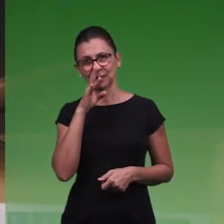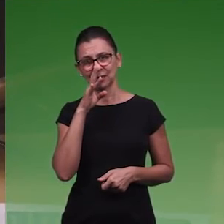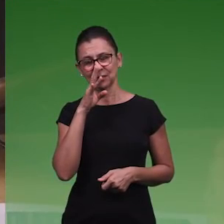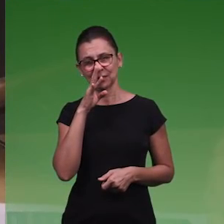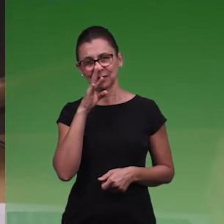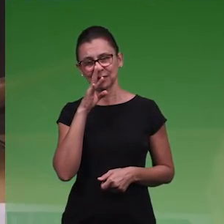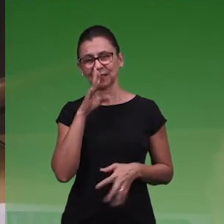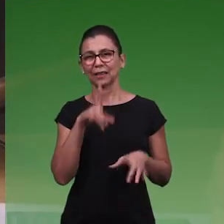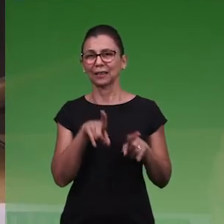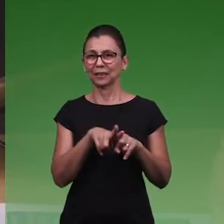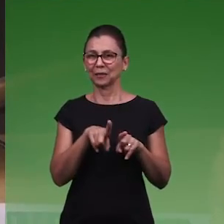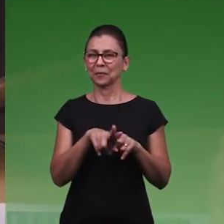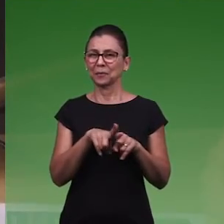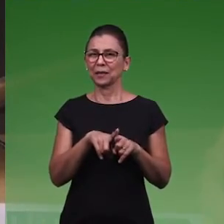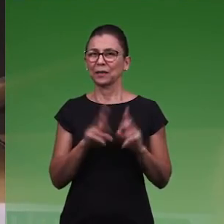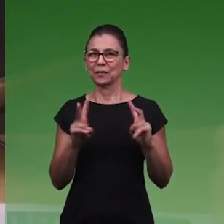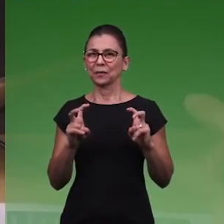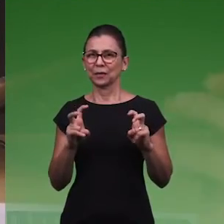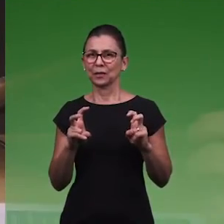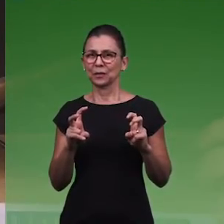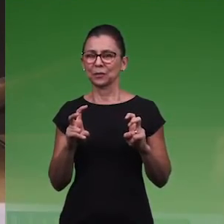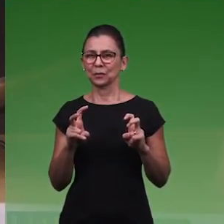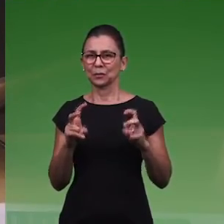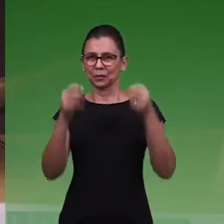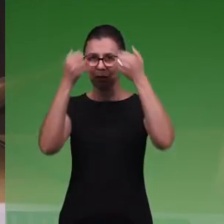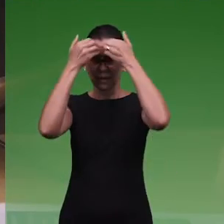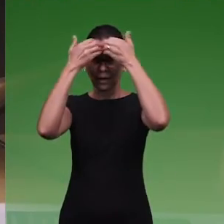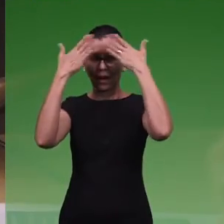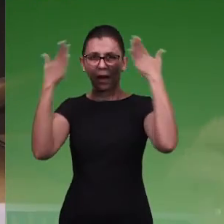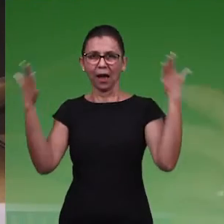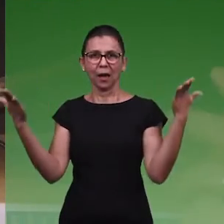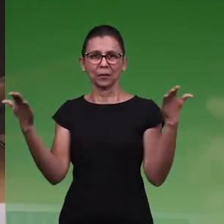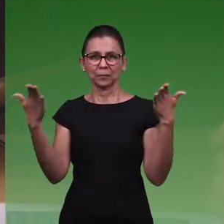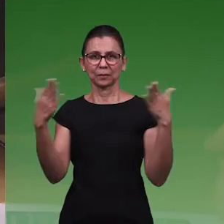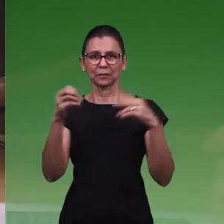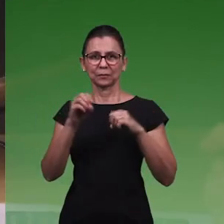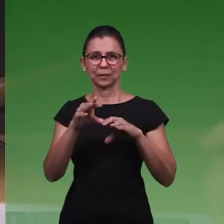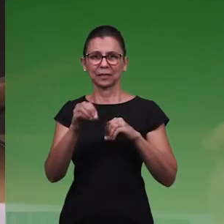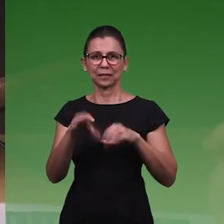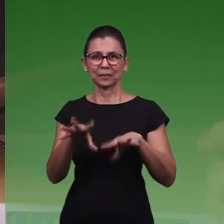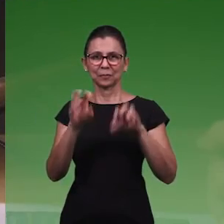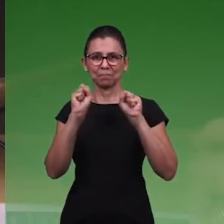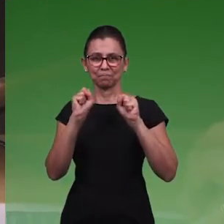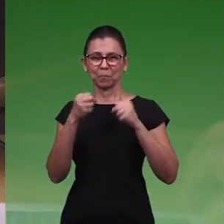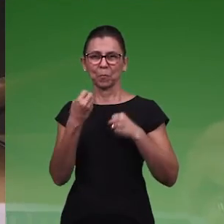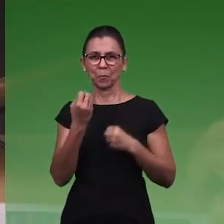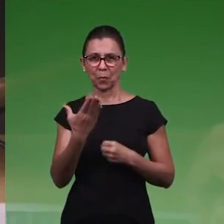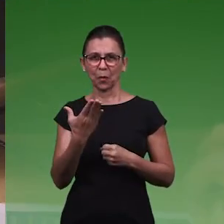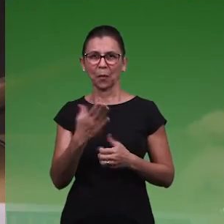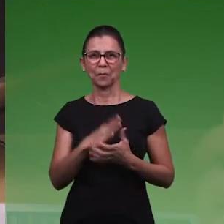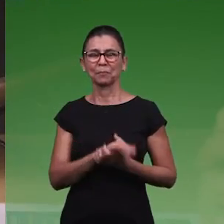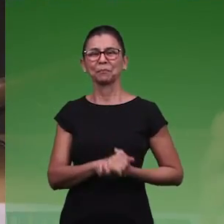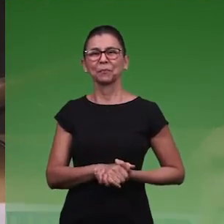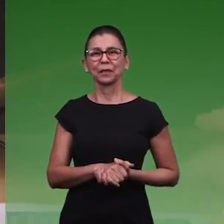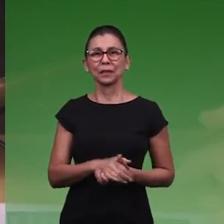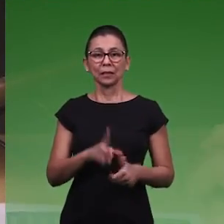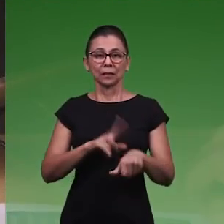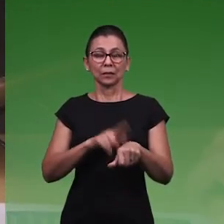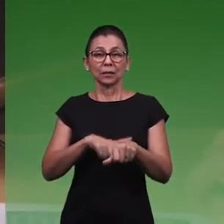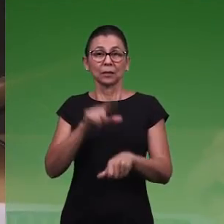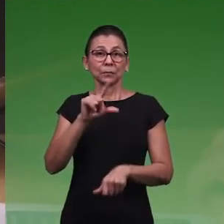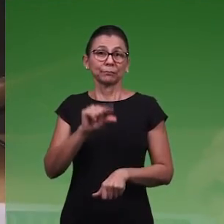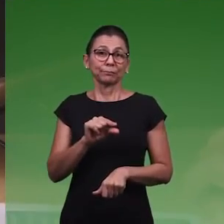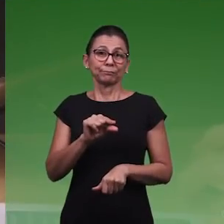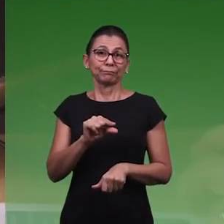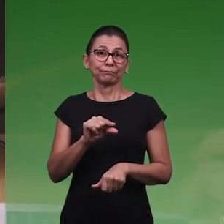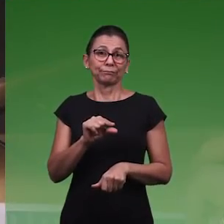assistindo, também é algo que traz muito entendimento, muito ensinamento, mas de fato nosso tempo está estourado. Mas